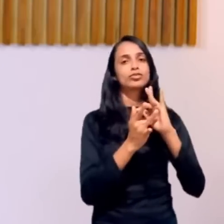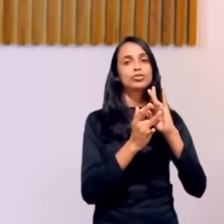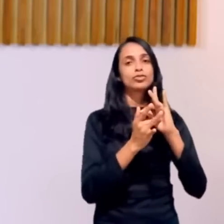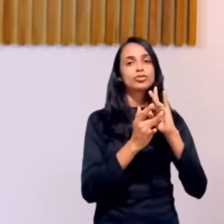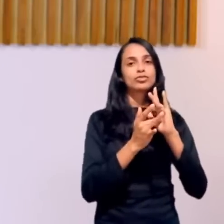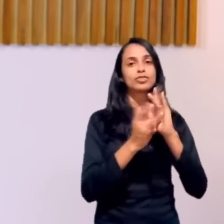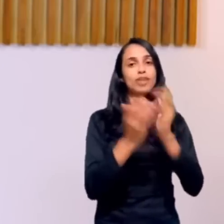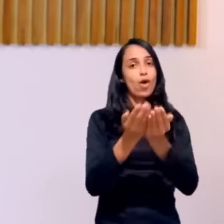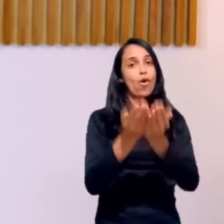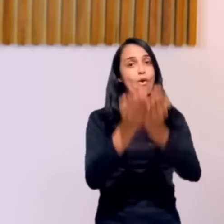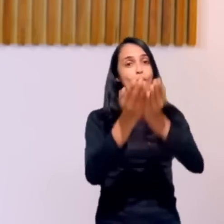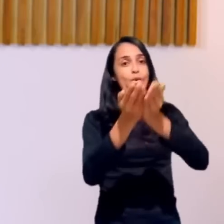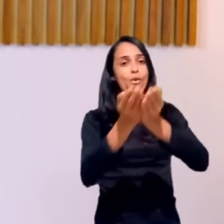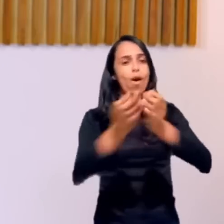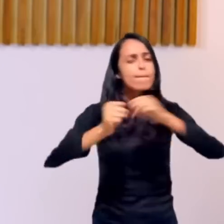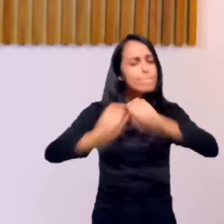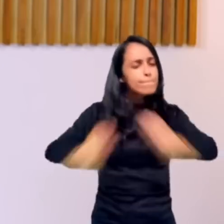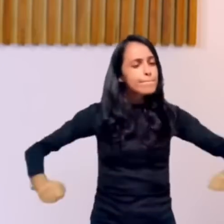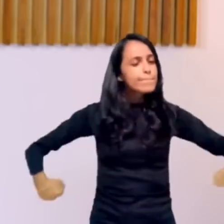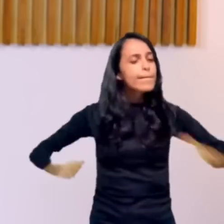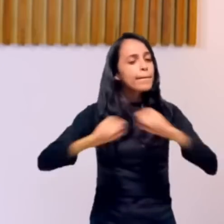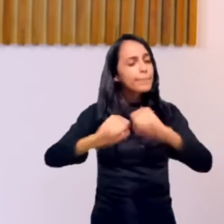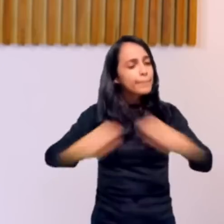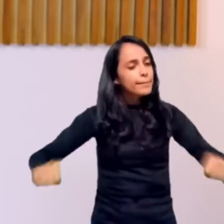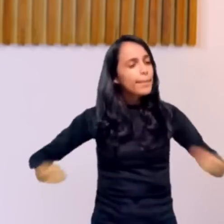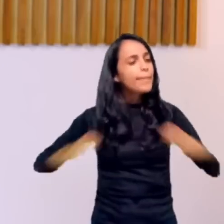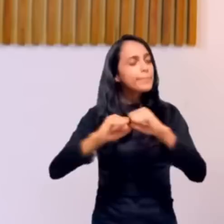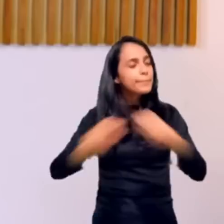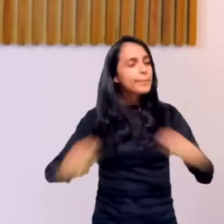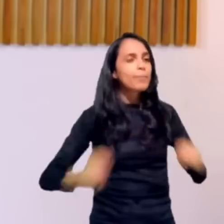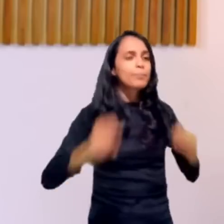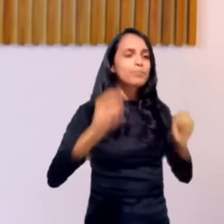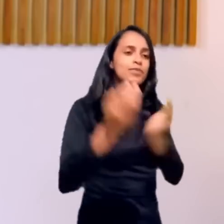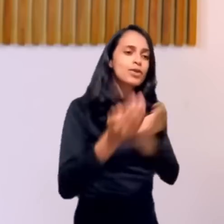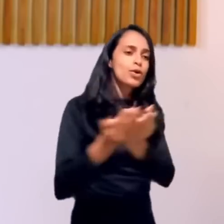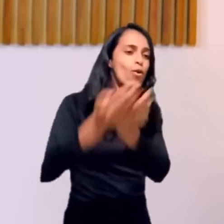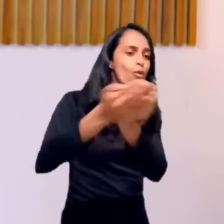o barco, pesado, cheio de peixes.